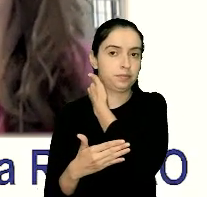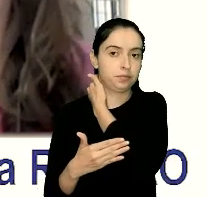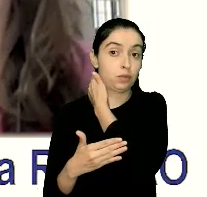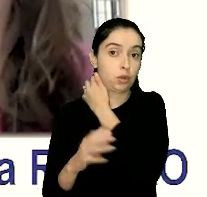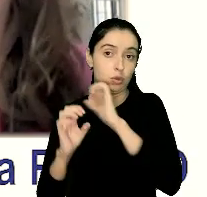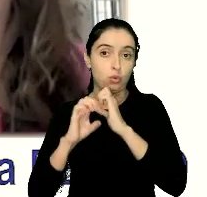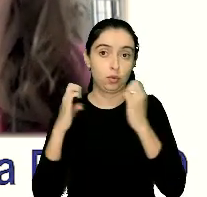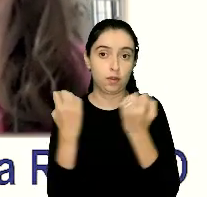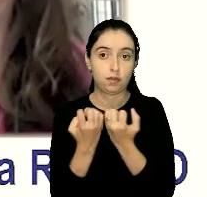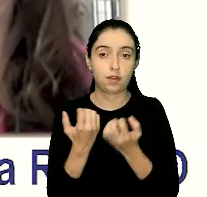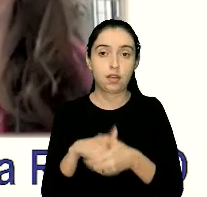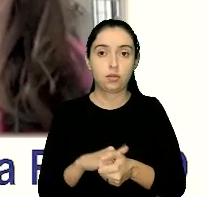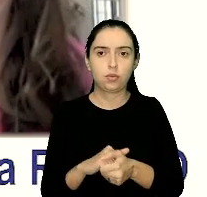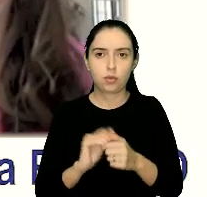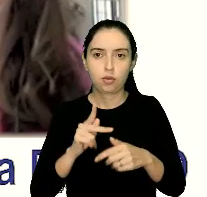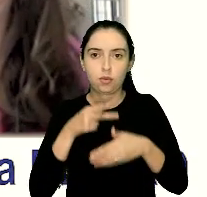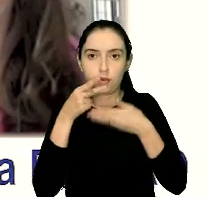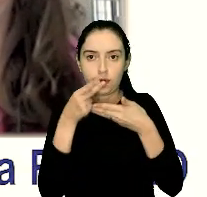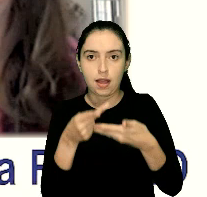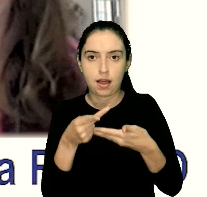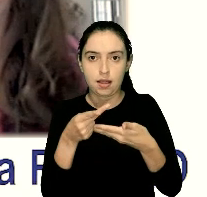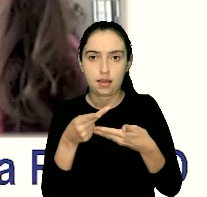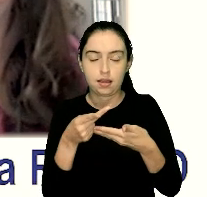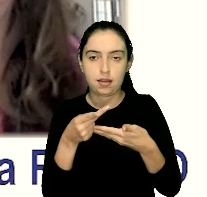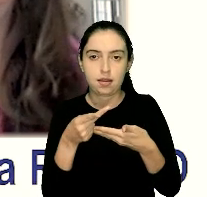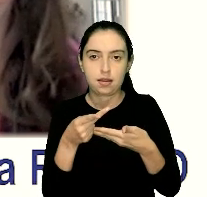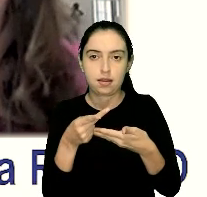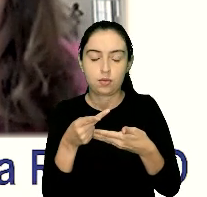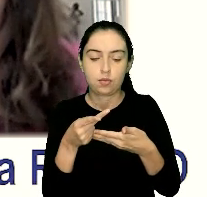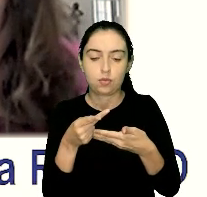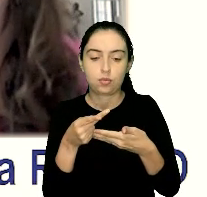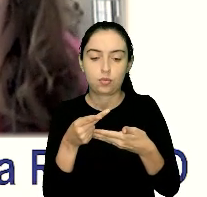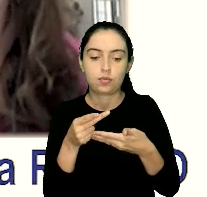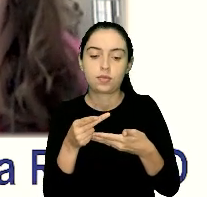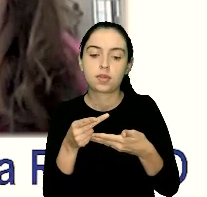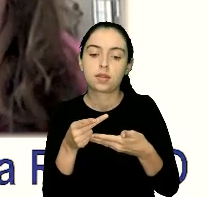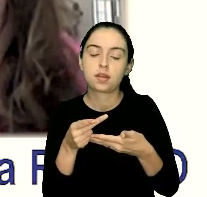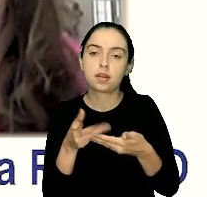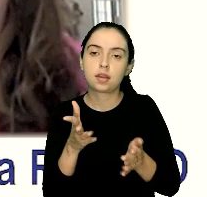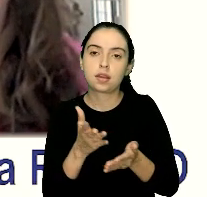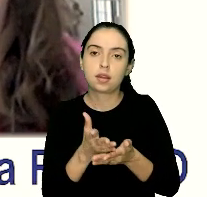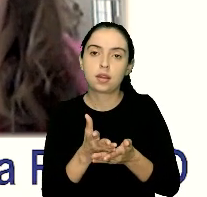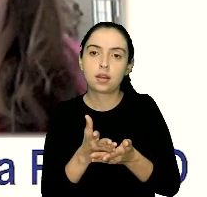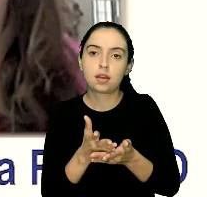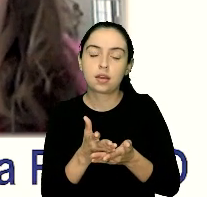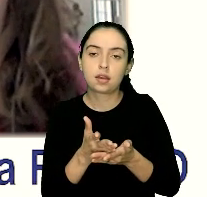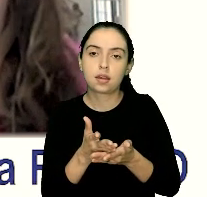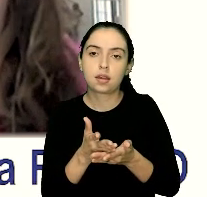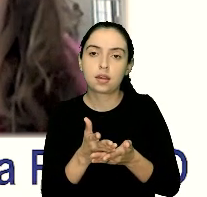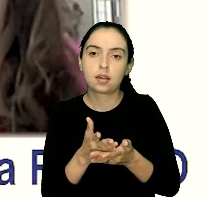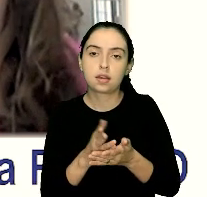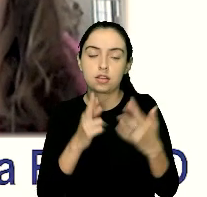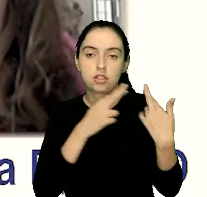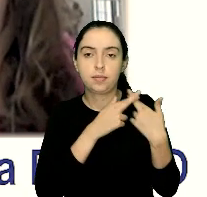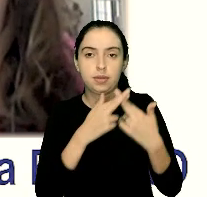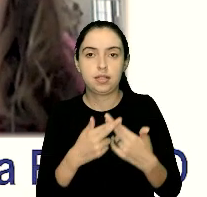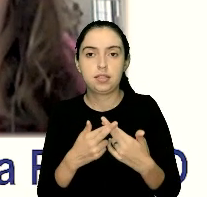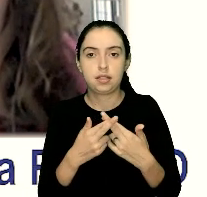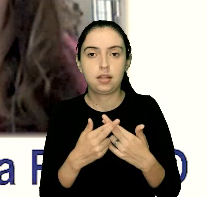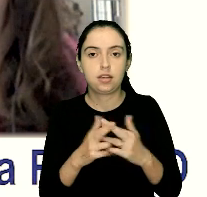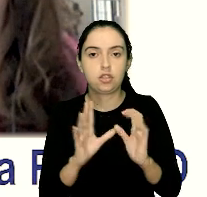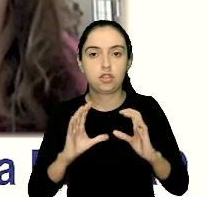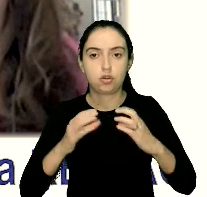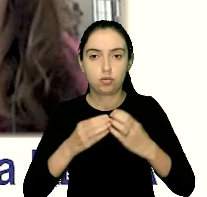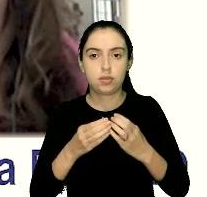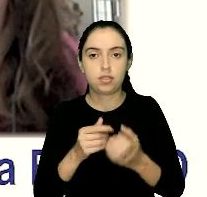a palavra inicialmente para as representantes da Comissão de Saúde Mental, as